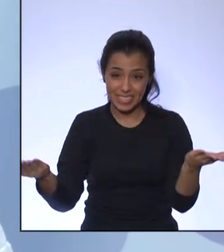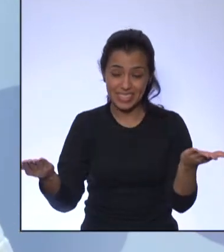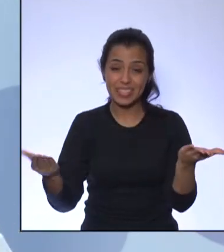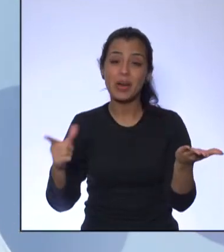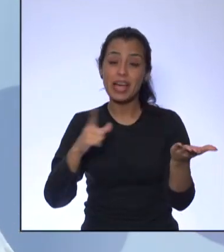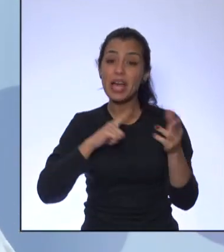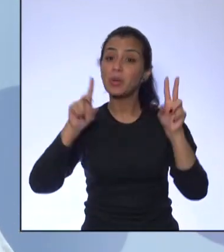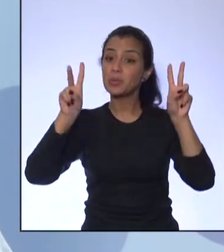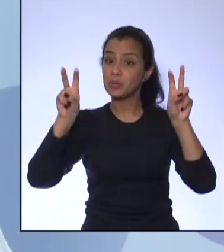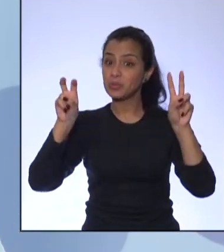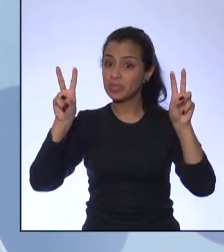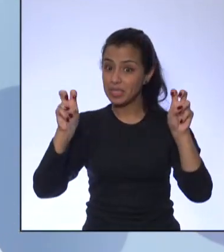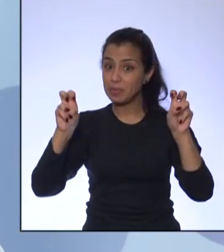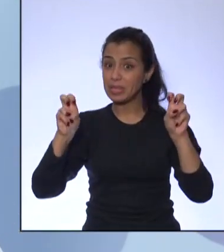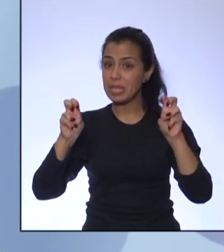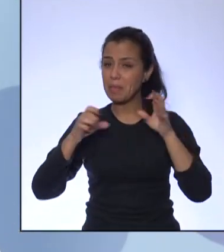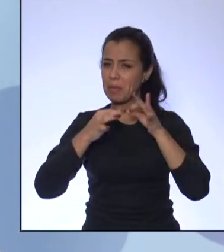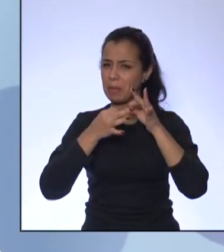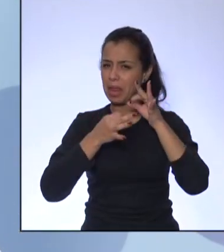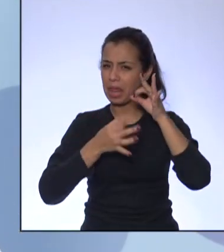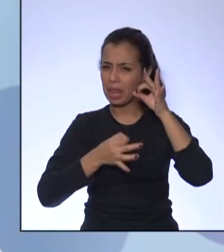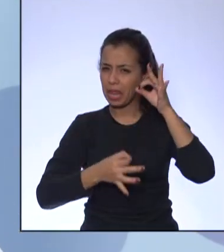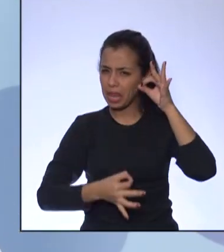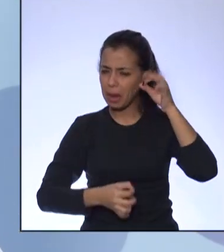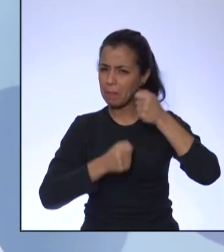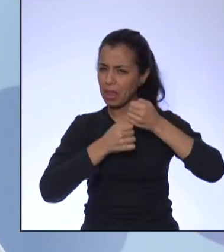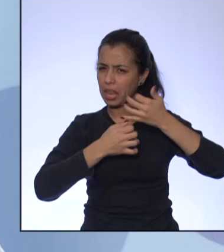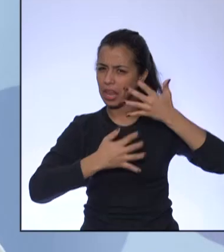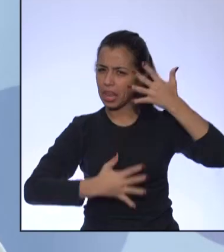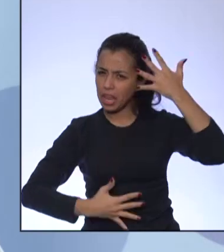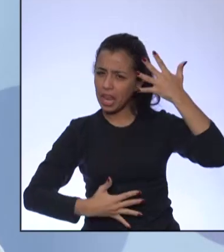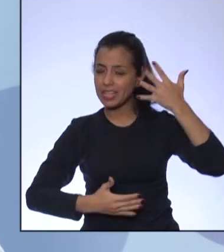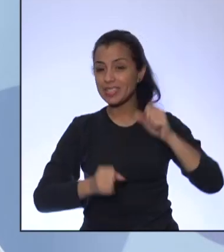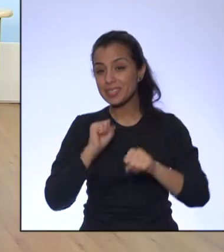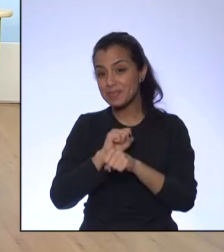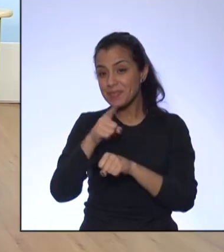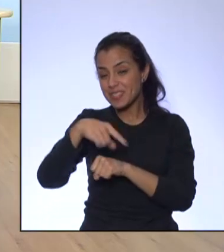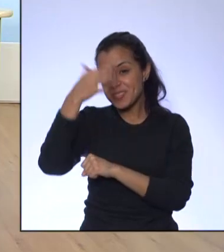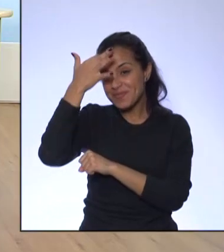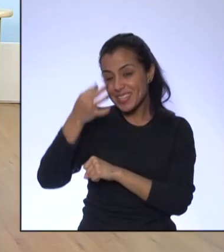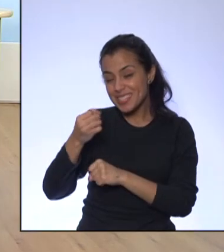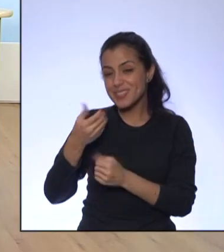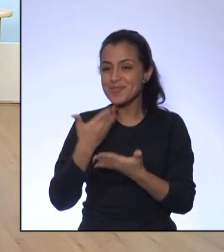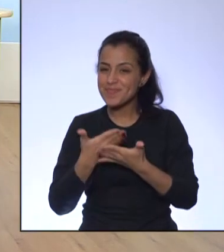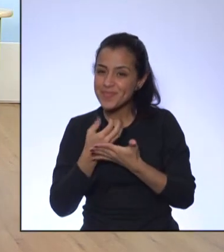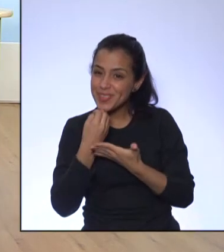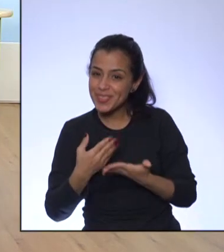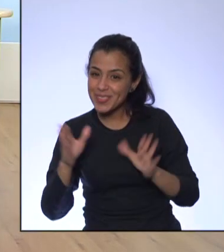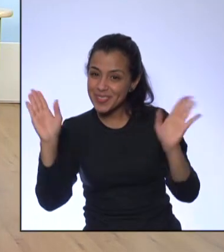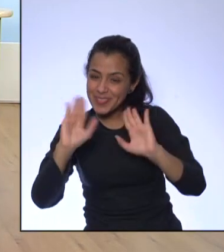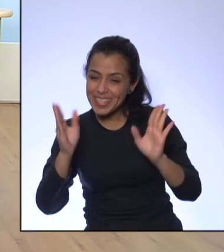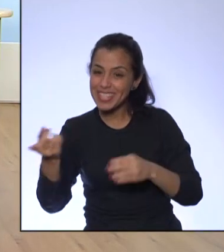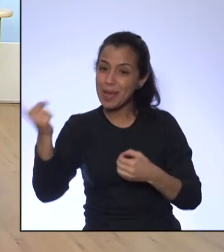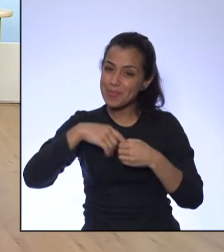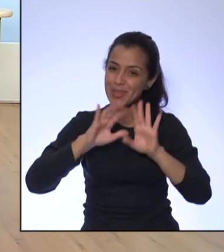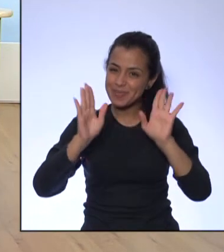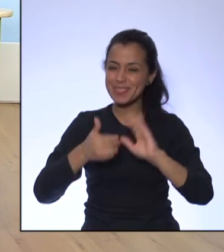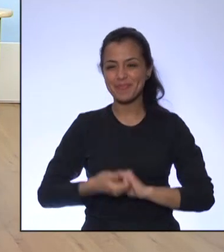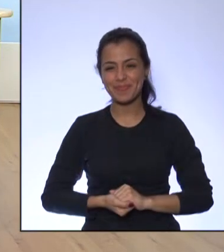que cabe bastante coisa. Eu espero que eu tenha conseguido passar isso para vocês. Bons estudos. Obrigada. Até a próxima aula.